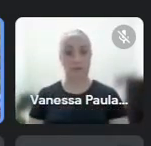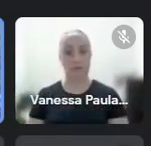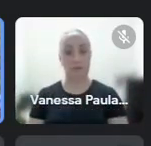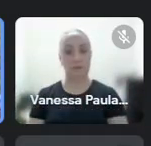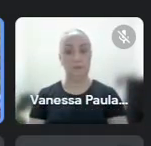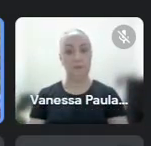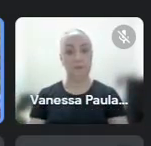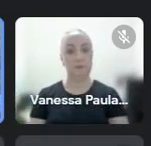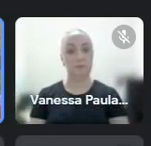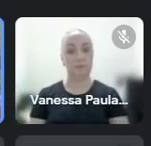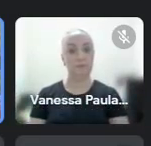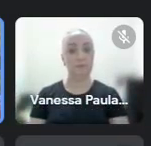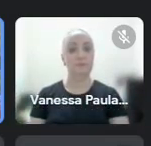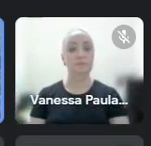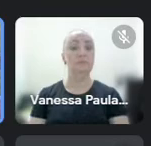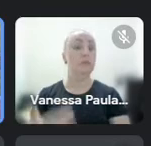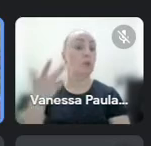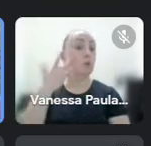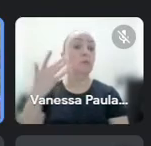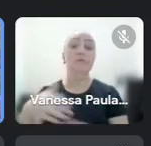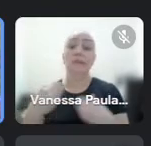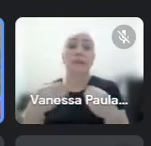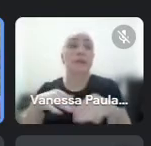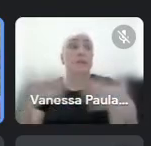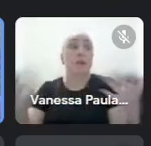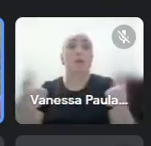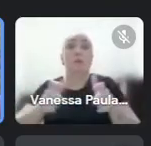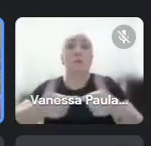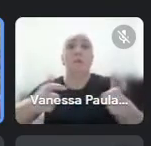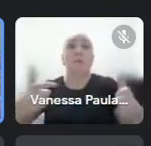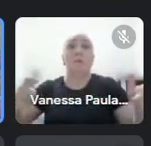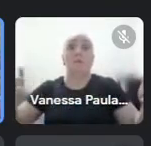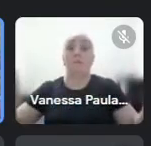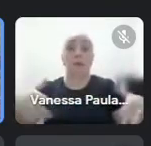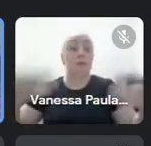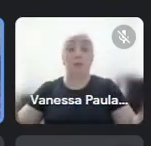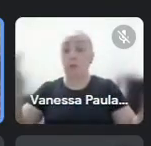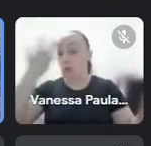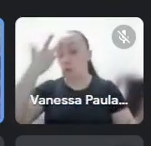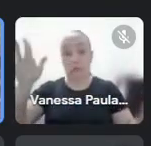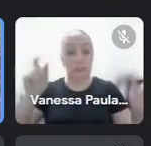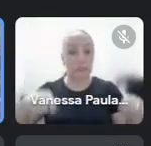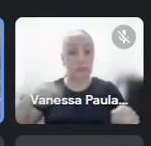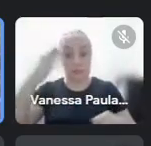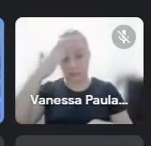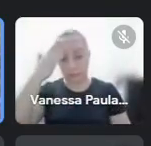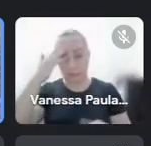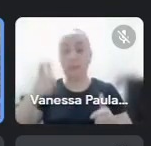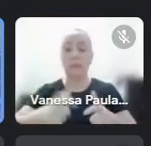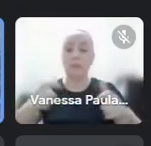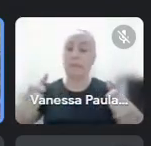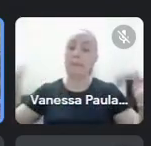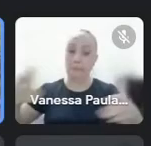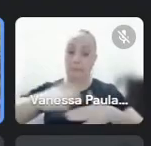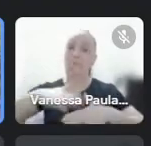Eu não sei até onde vai esse tamanho de barragem, viu, gente? Mas está lá crescendo. Pode